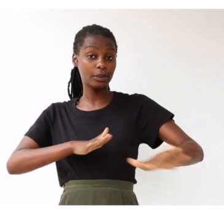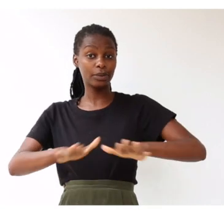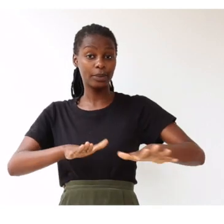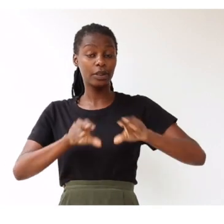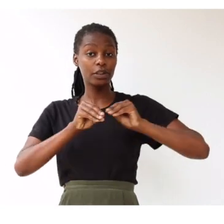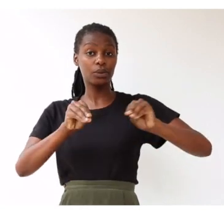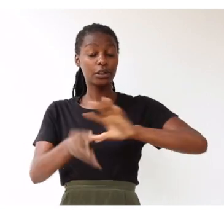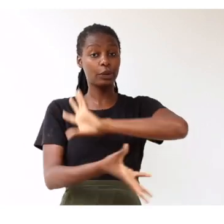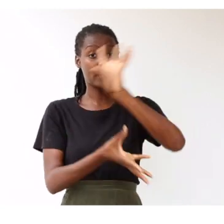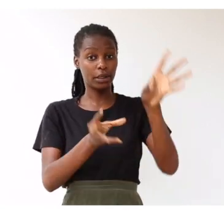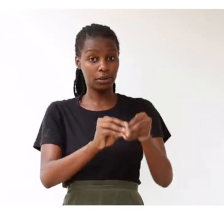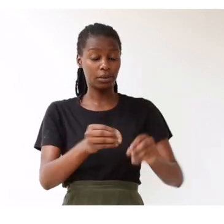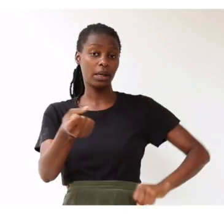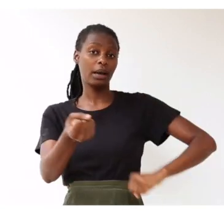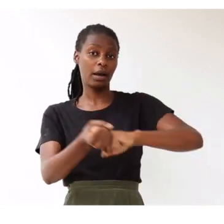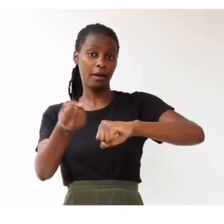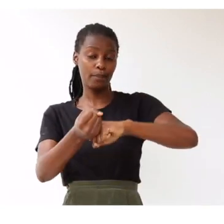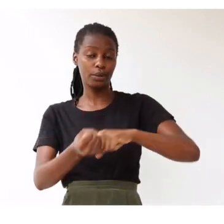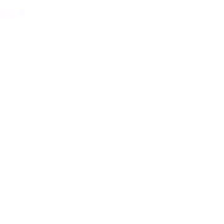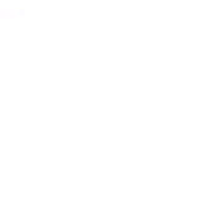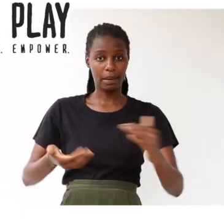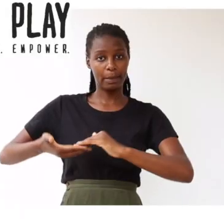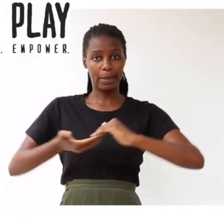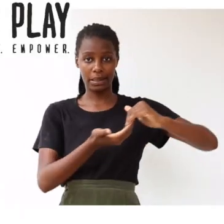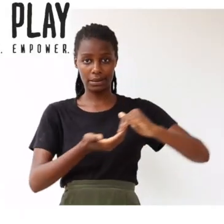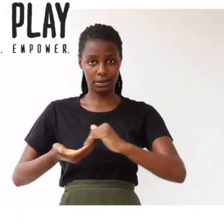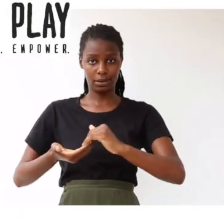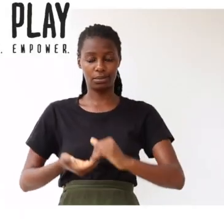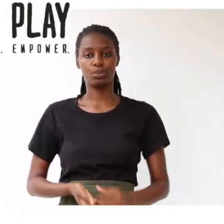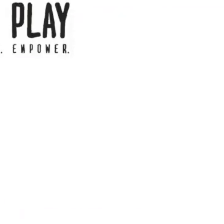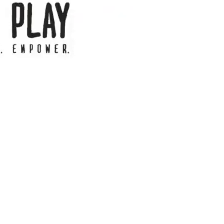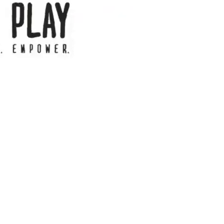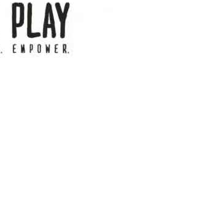iniciativa do Movimento de Educação para Todos. Apoio. Parceiros.